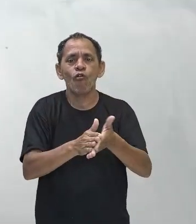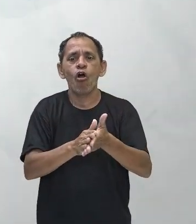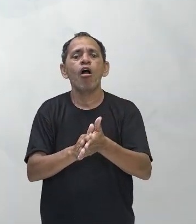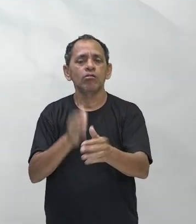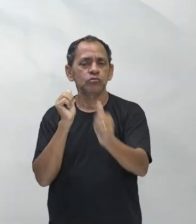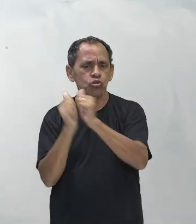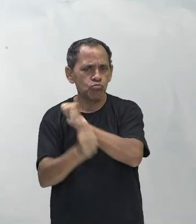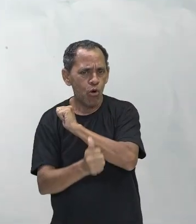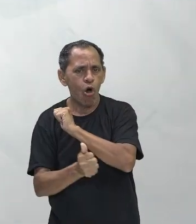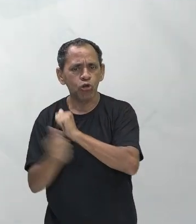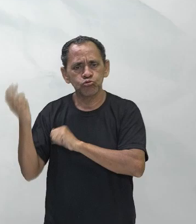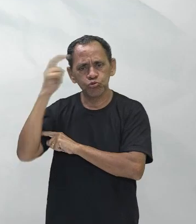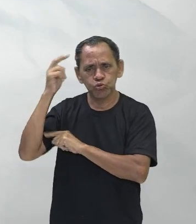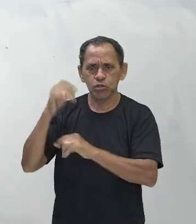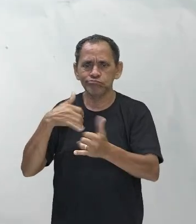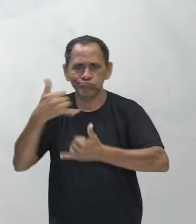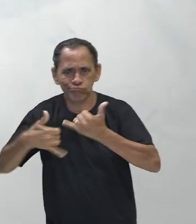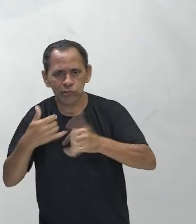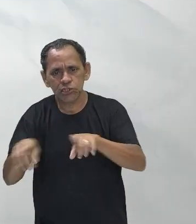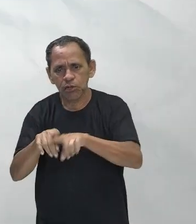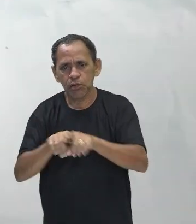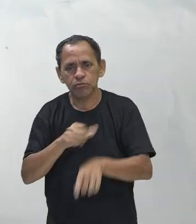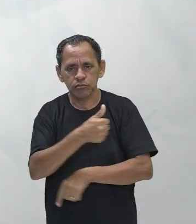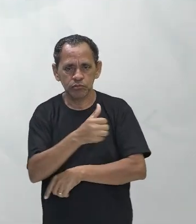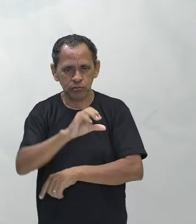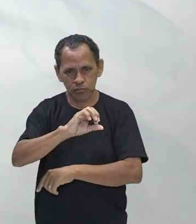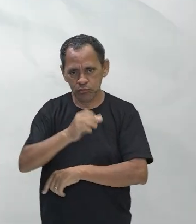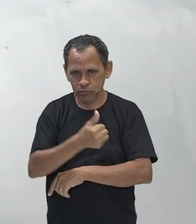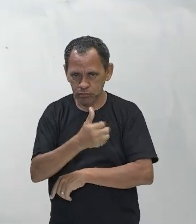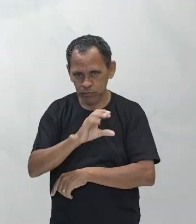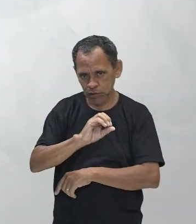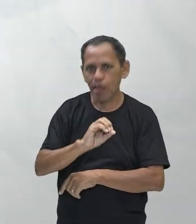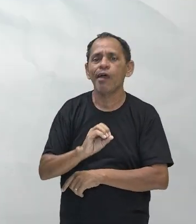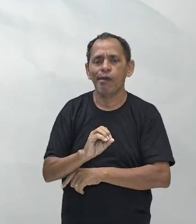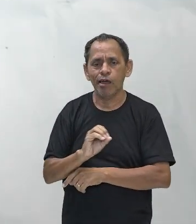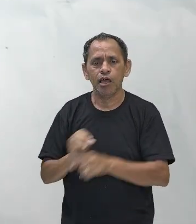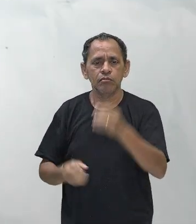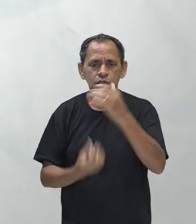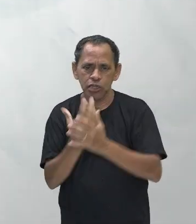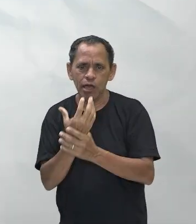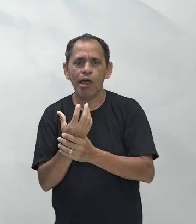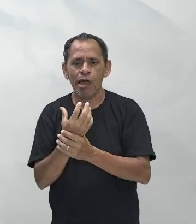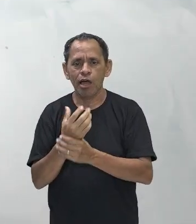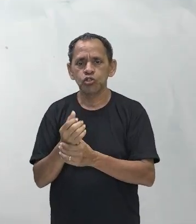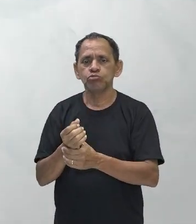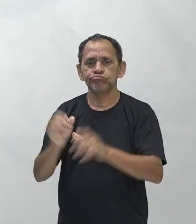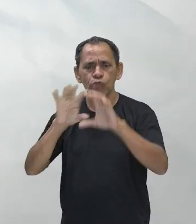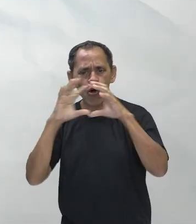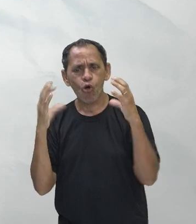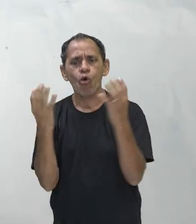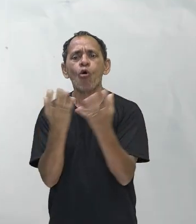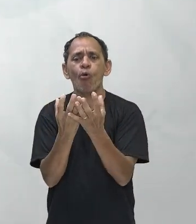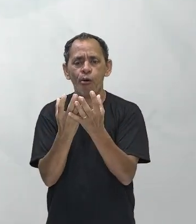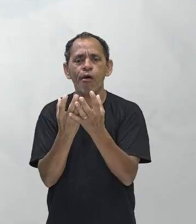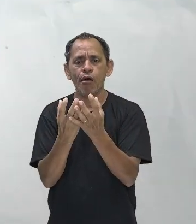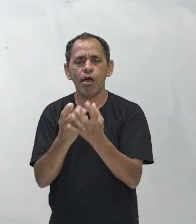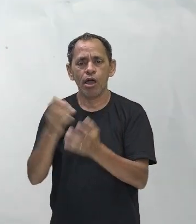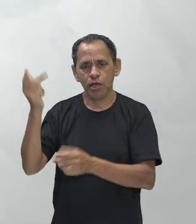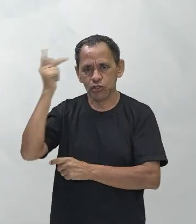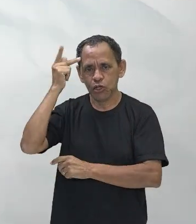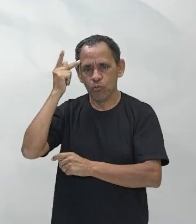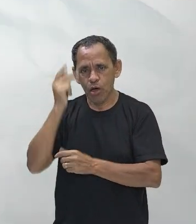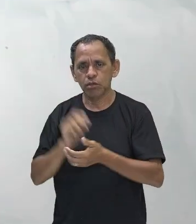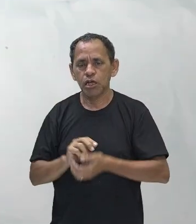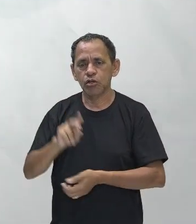lazer. Já em 1910, é realizado o primeiro Congresso Nacional de Estudantes em São Paulo. A